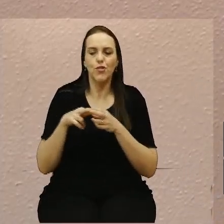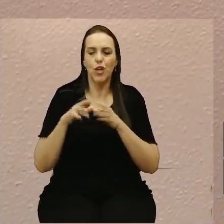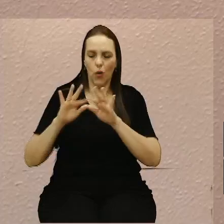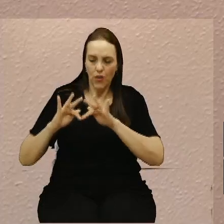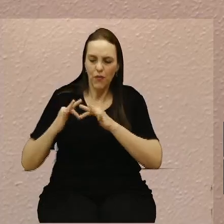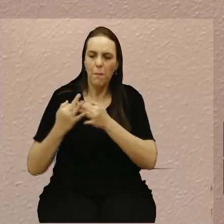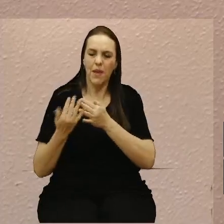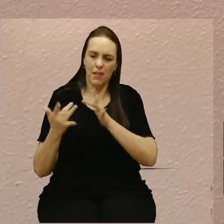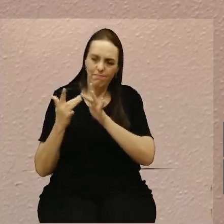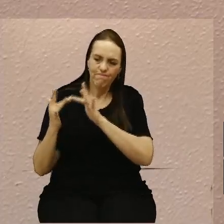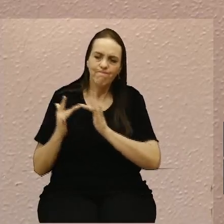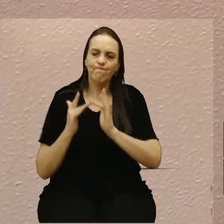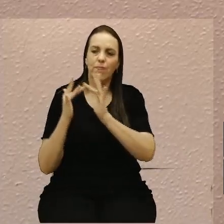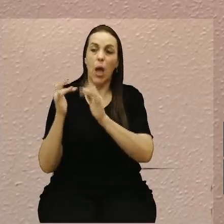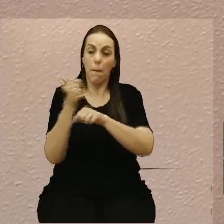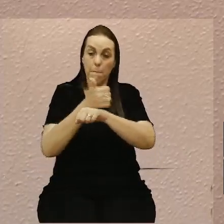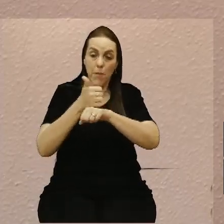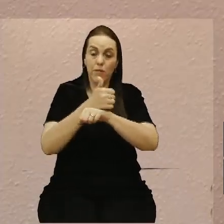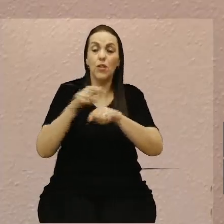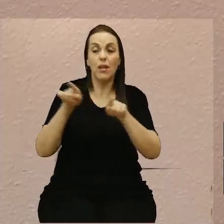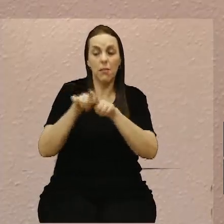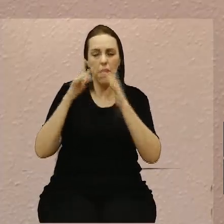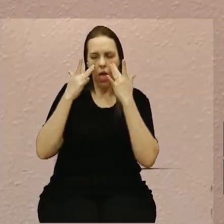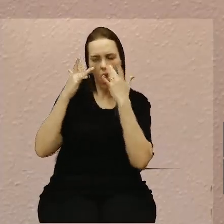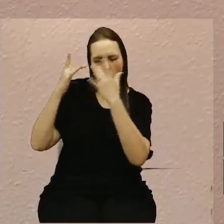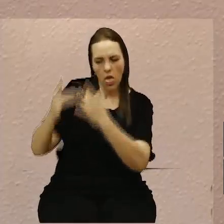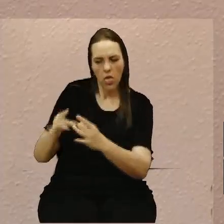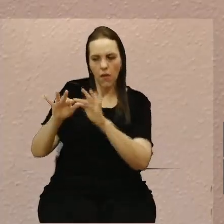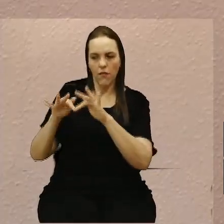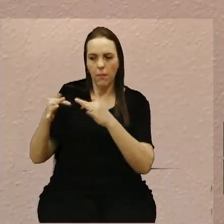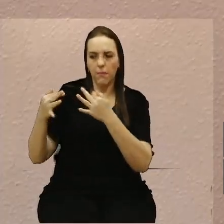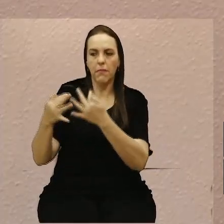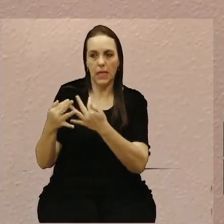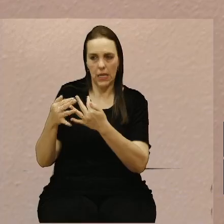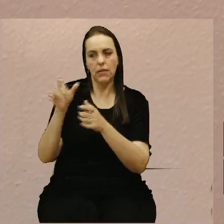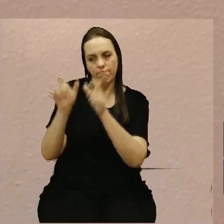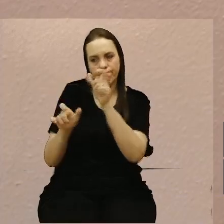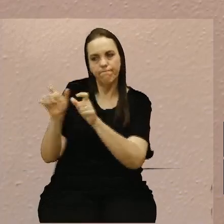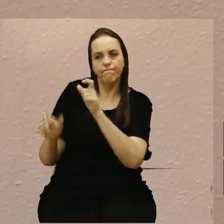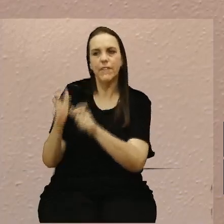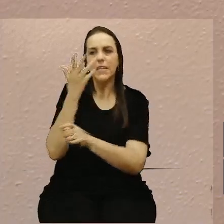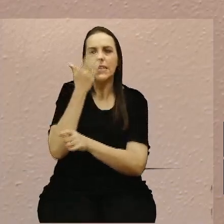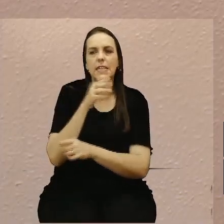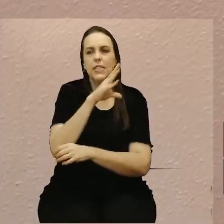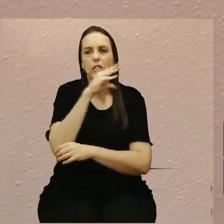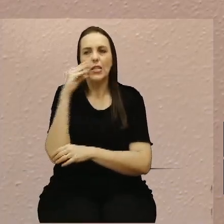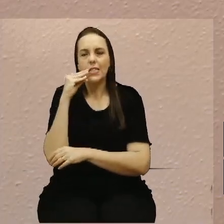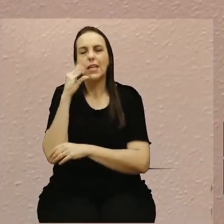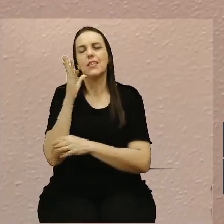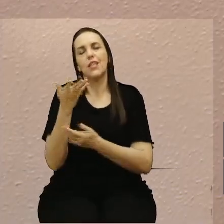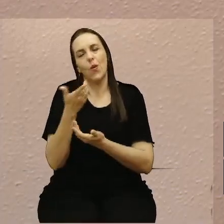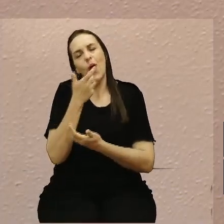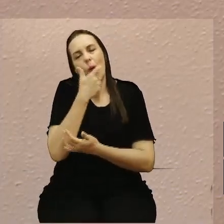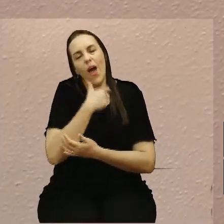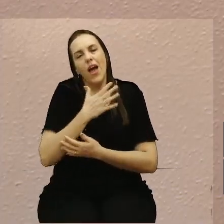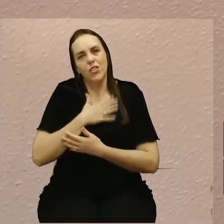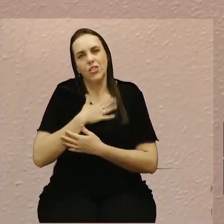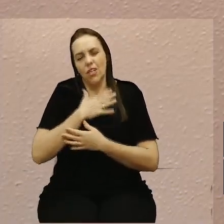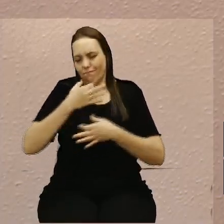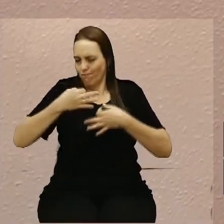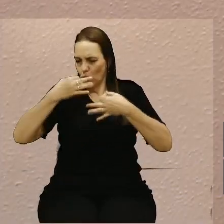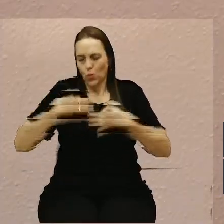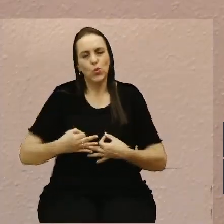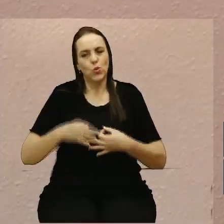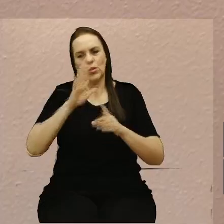as profissionais também têm um olhar atento para as famílias daquelas crianças e adolescentes que são inseridas. Então, achei que seria